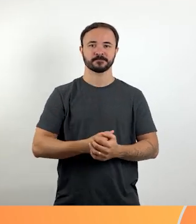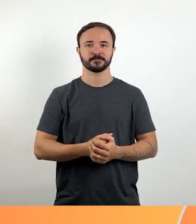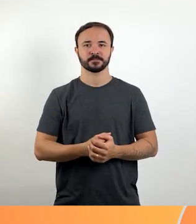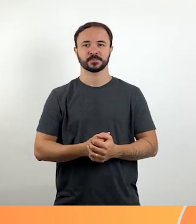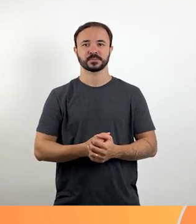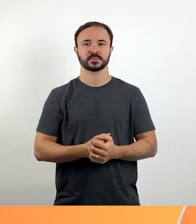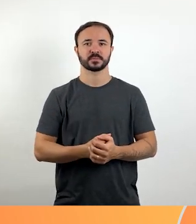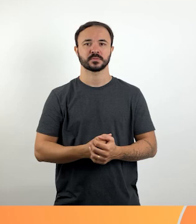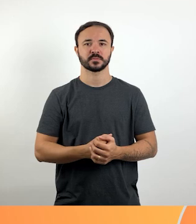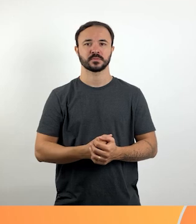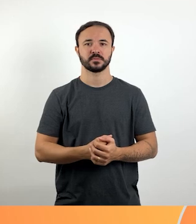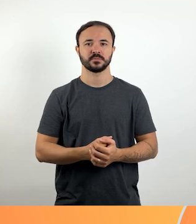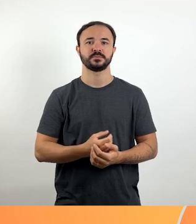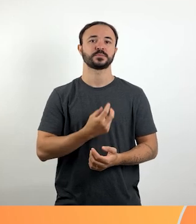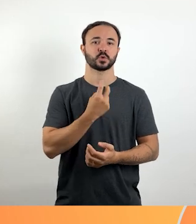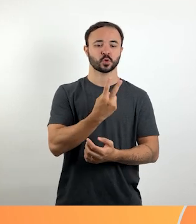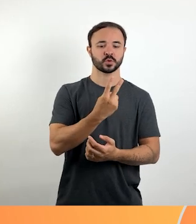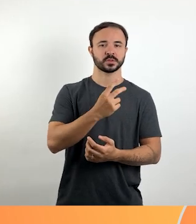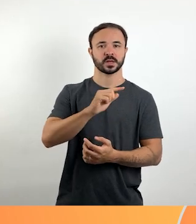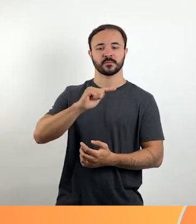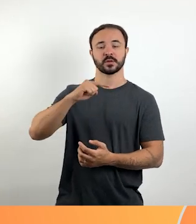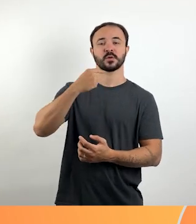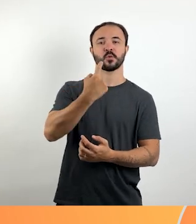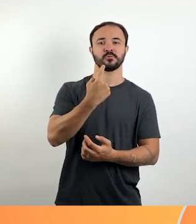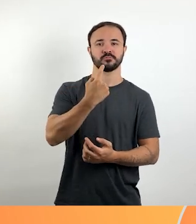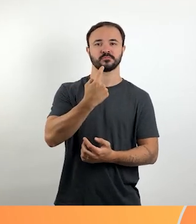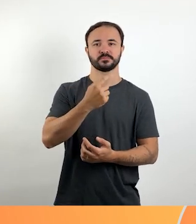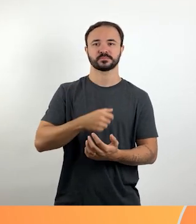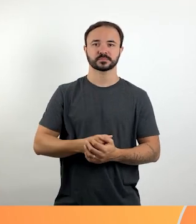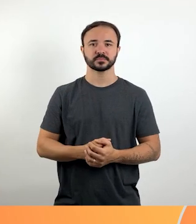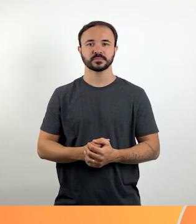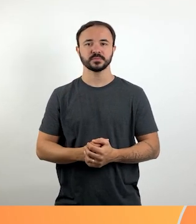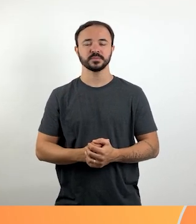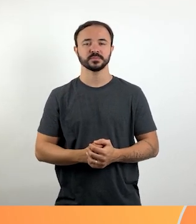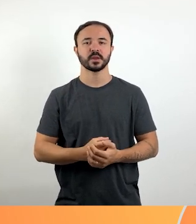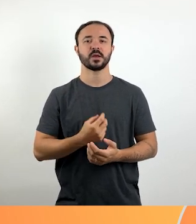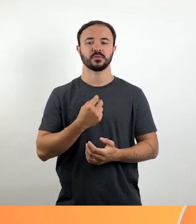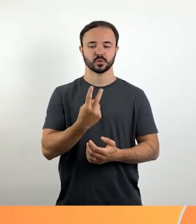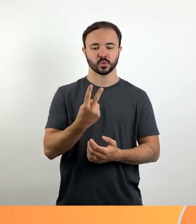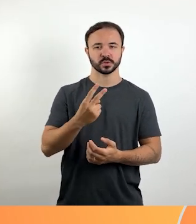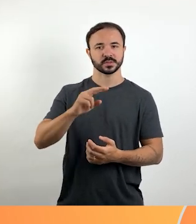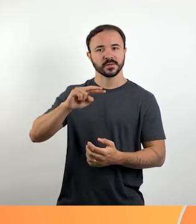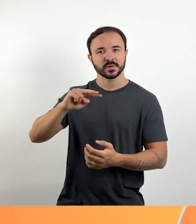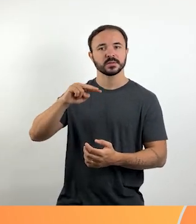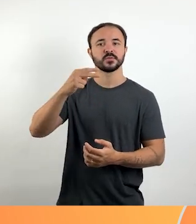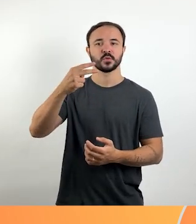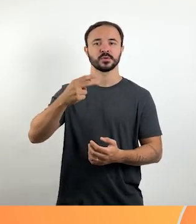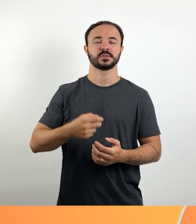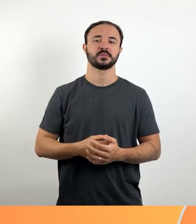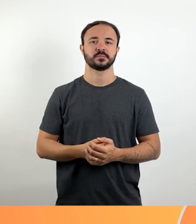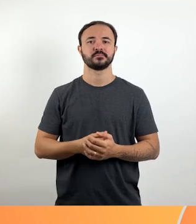2 elevado a 1, que é 2. 2 elevado a 2, que é 4.